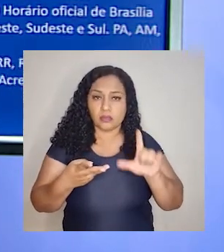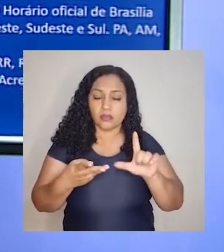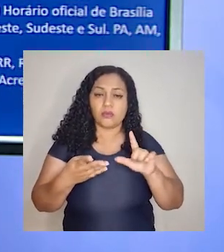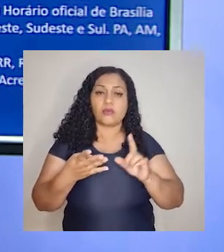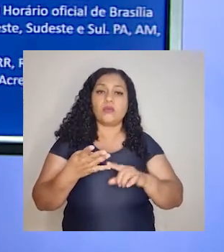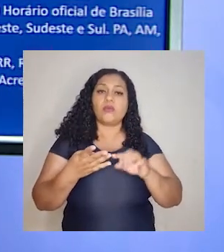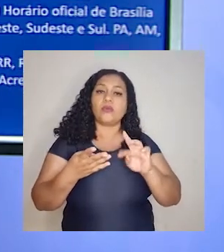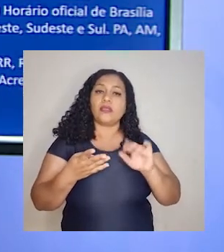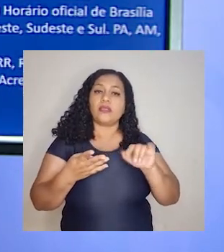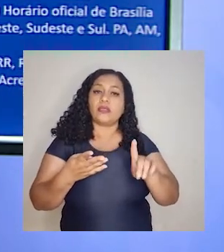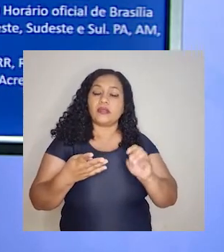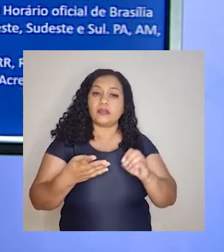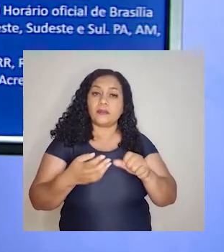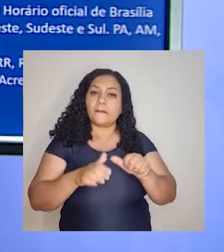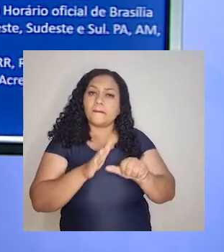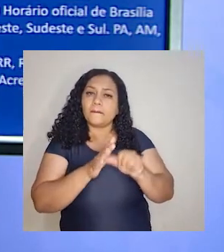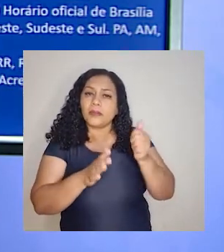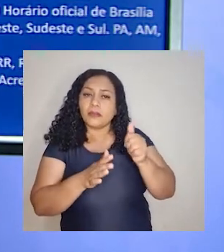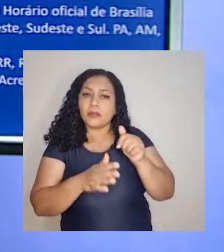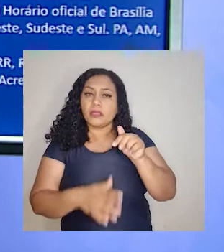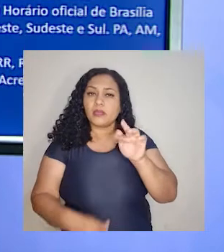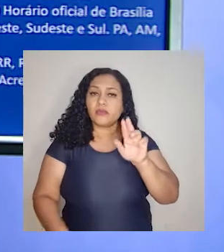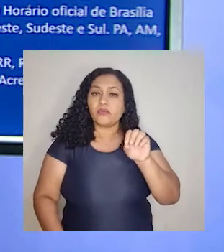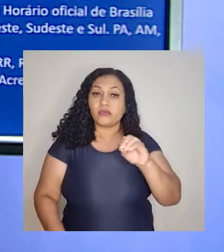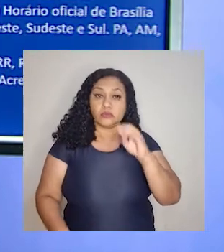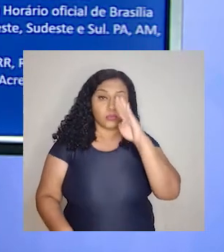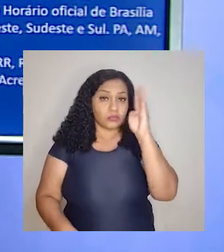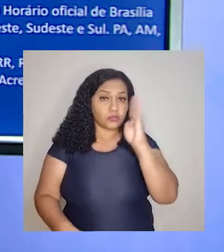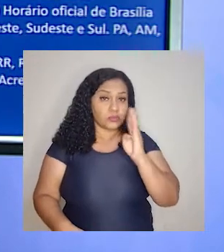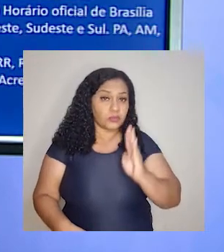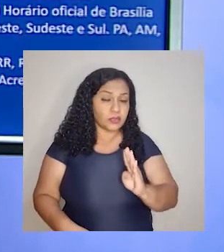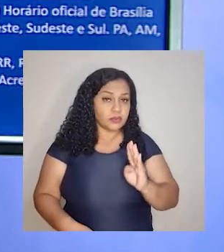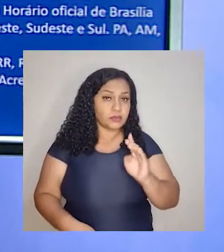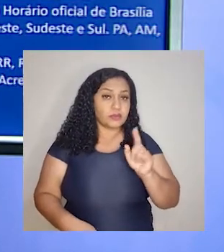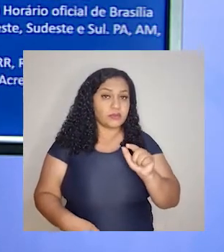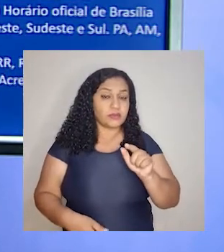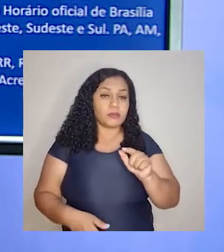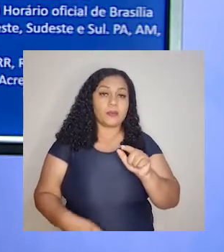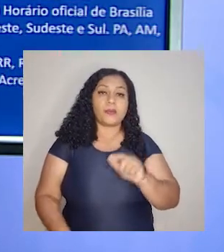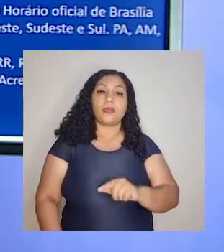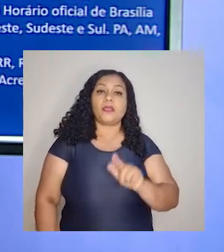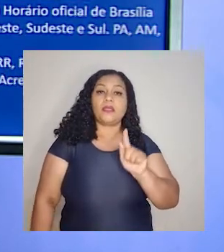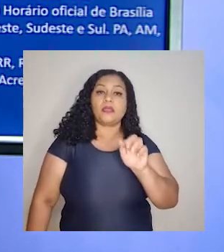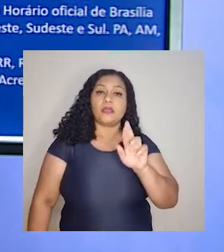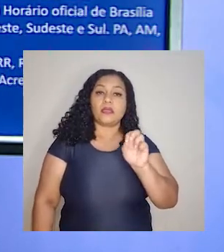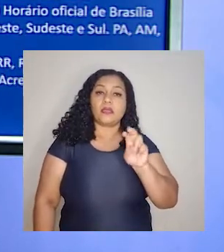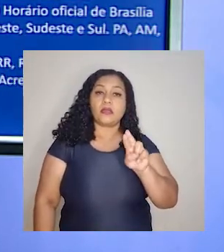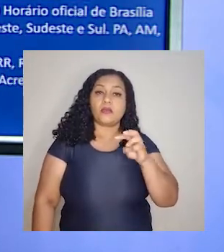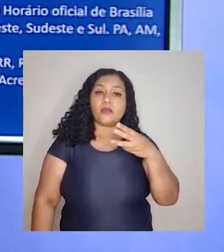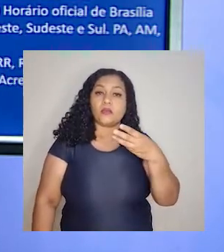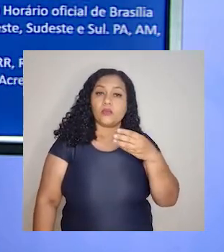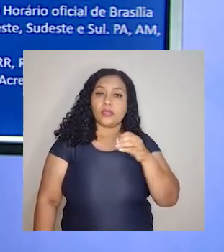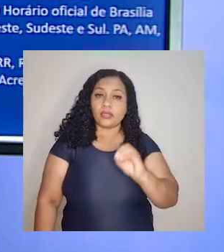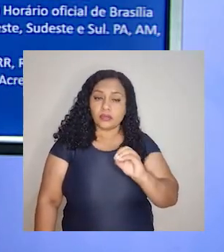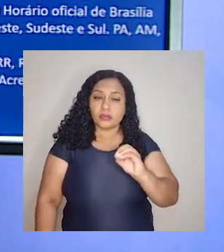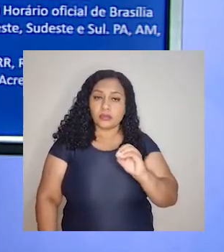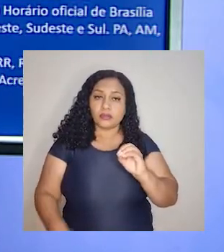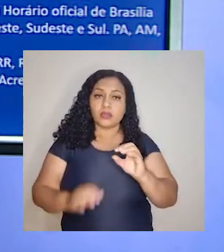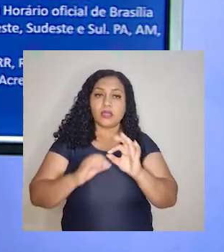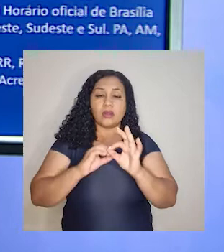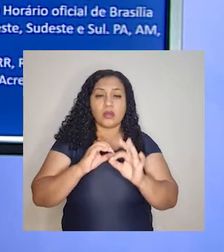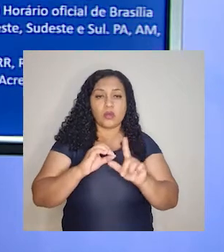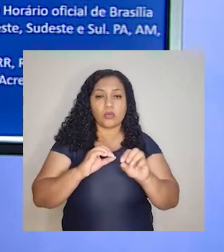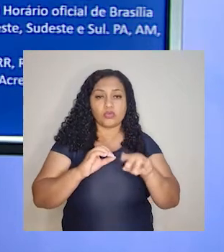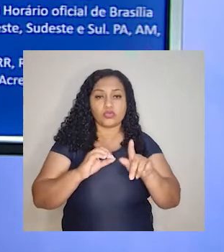e Trindade e Martim Vaz Essas são as vezes que corresponde ao primeiro fuso do nosso país que corresponde